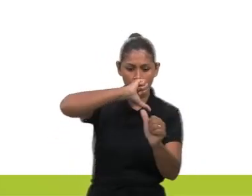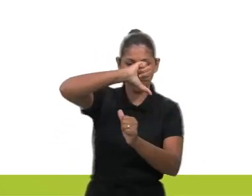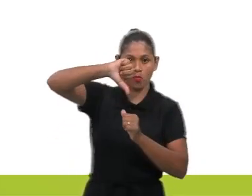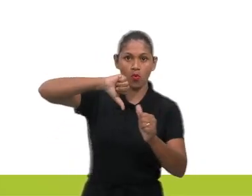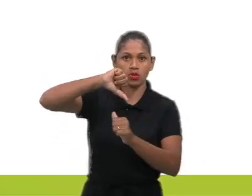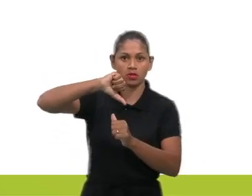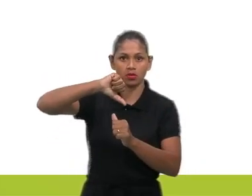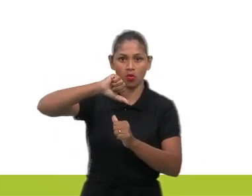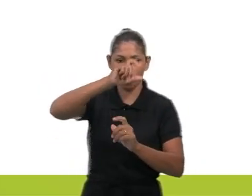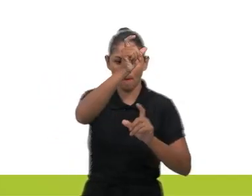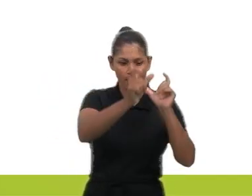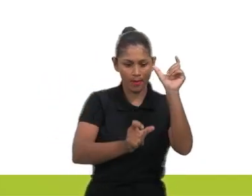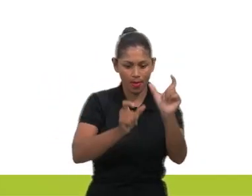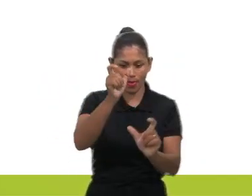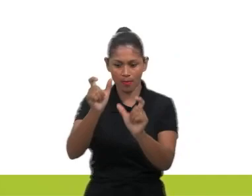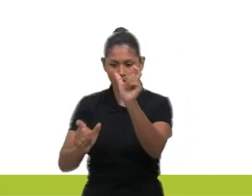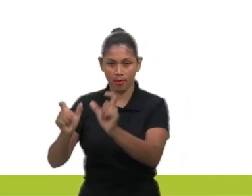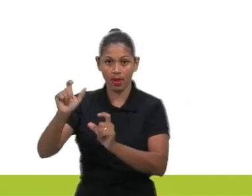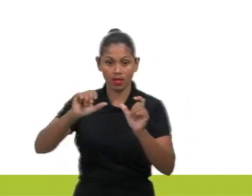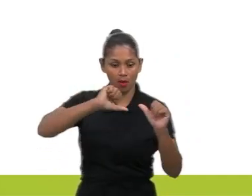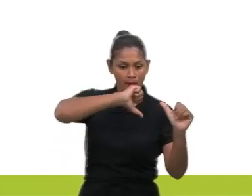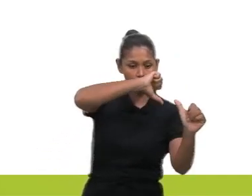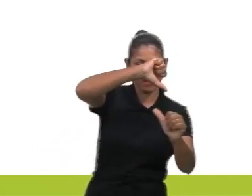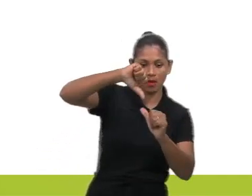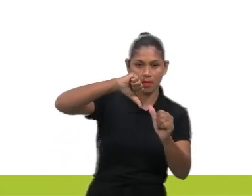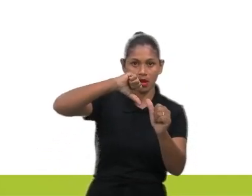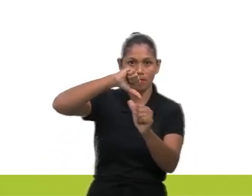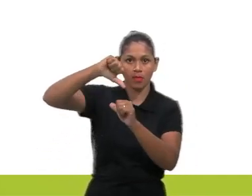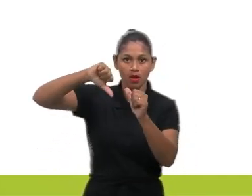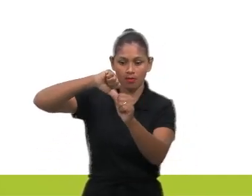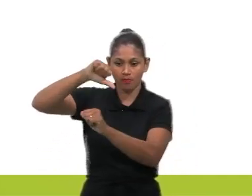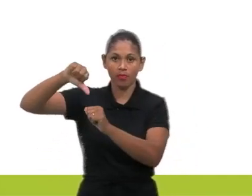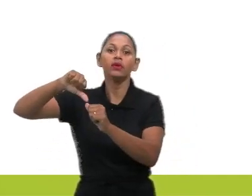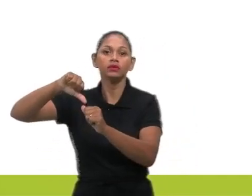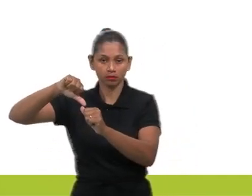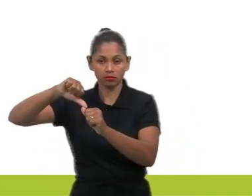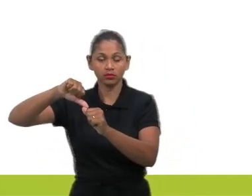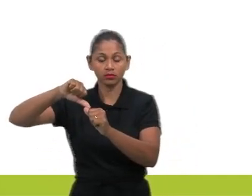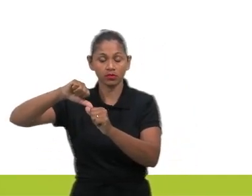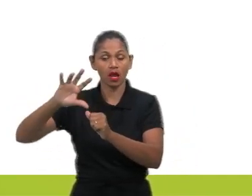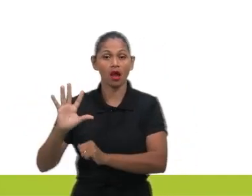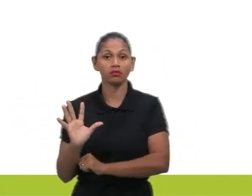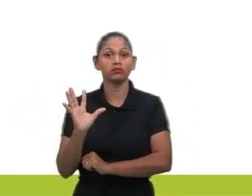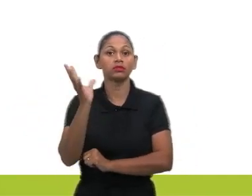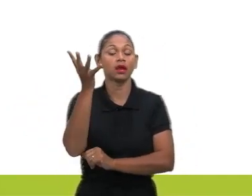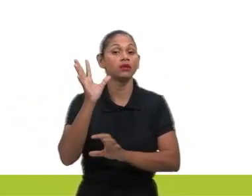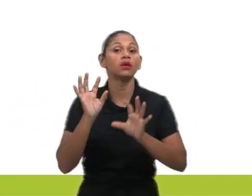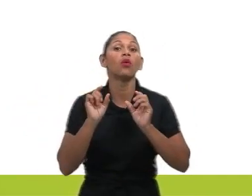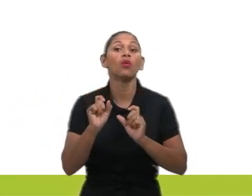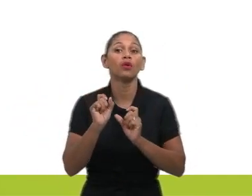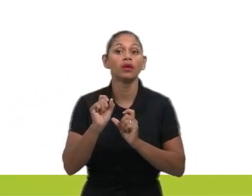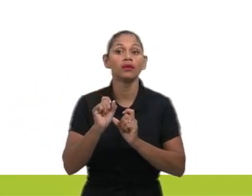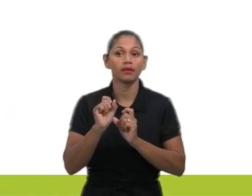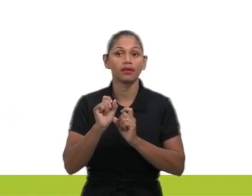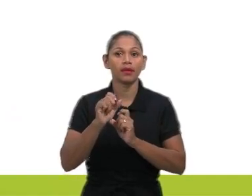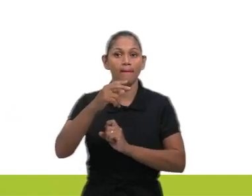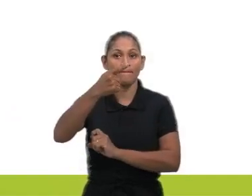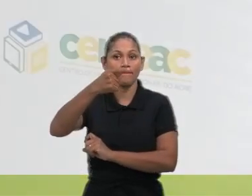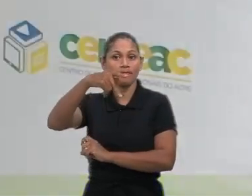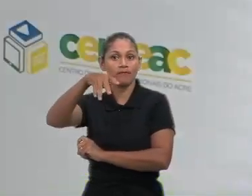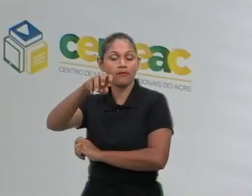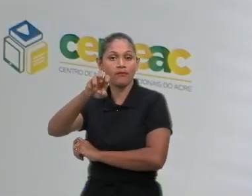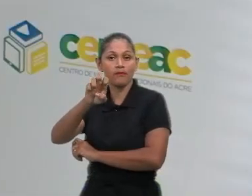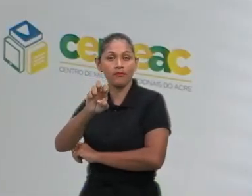que acontece aqui? Elas foram trocadas de lugar. Quando isso acontece, eu tenho uma chamada permutação simples. Então, vamos